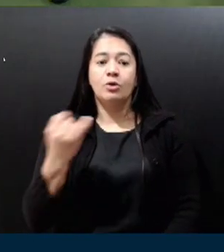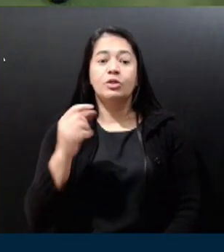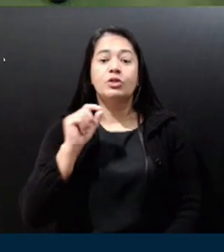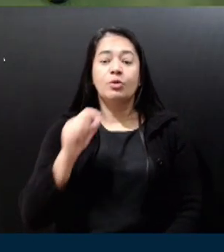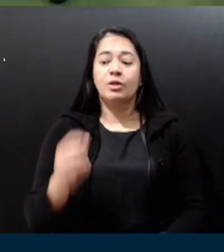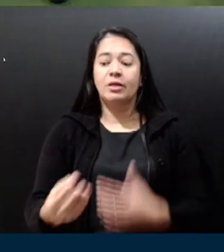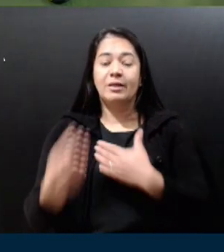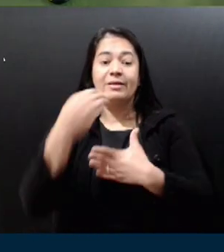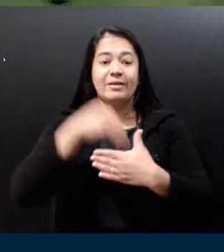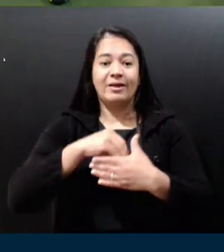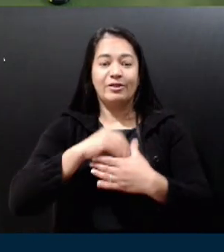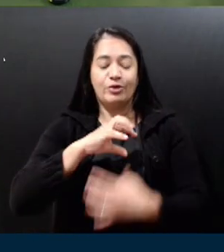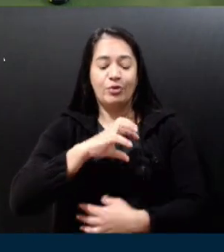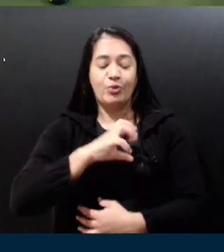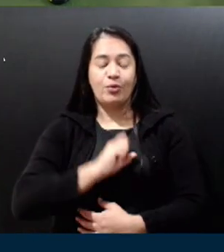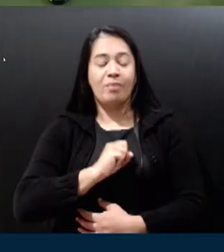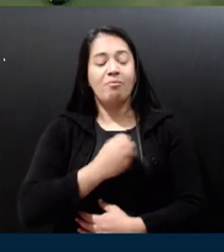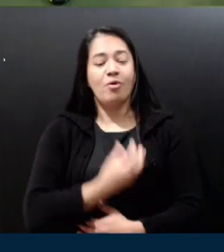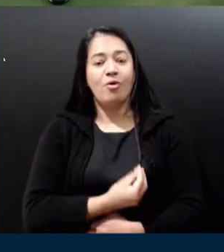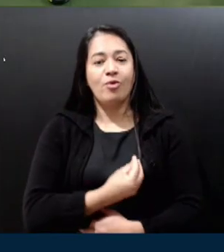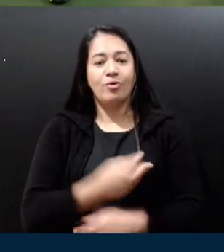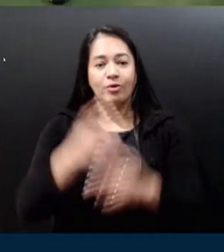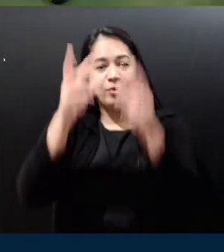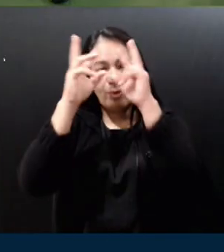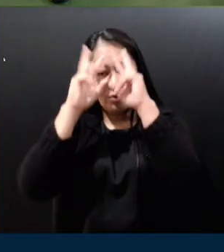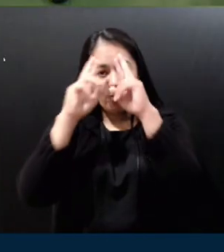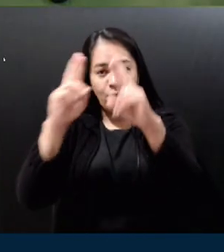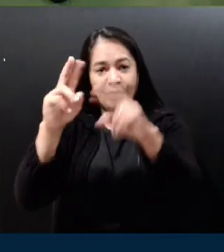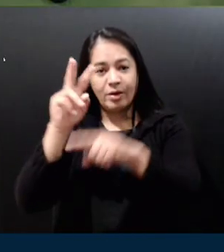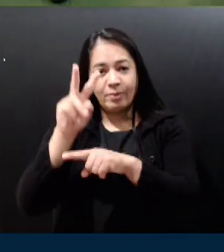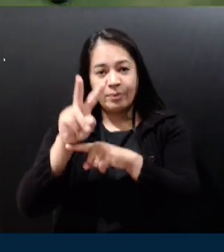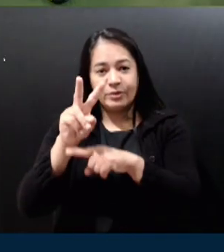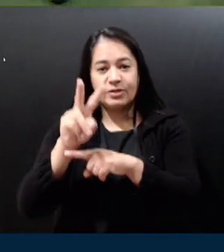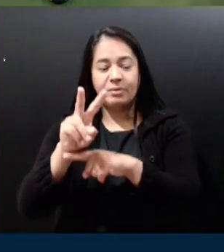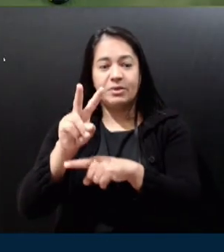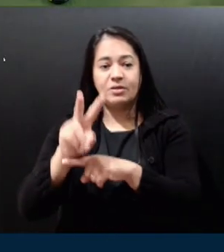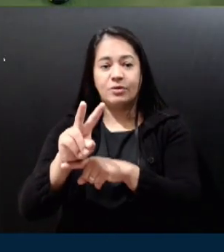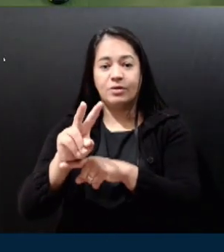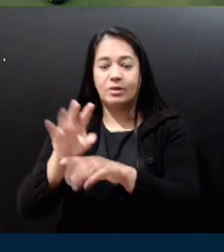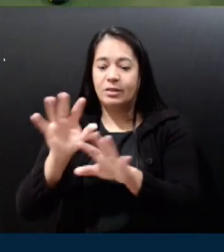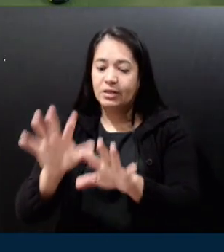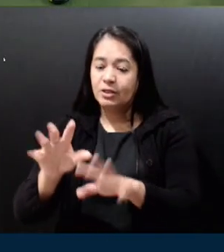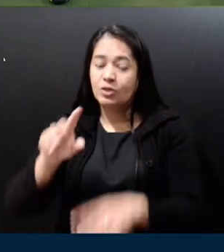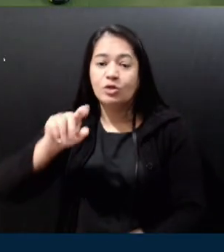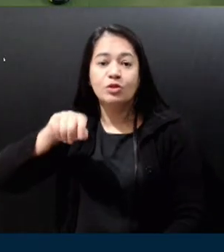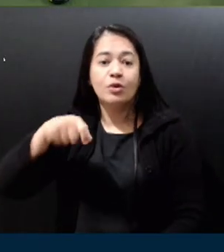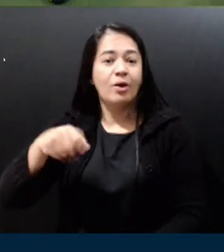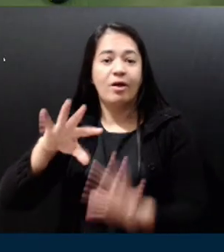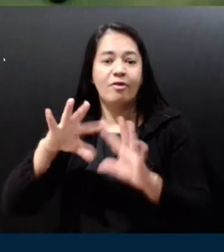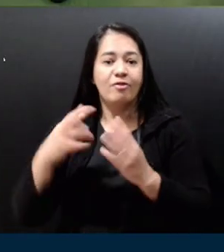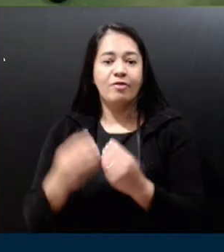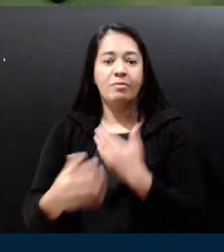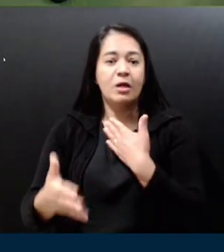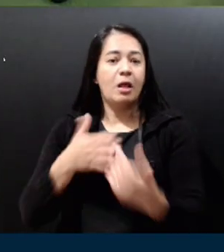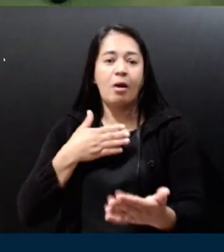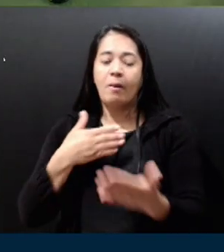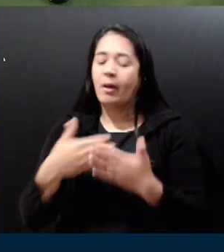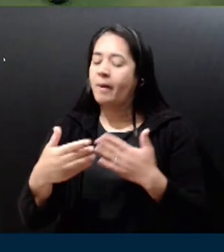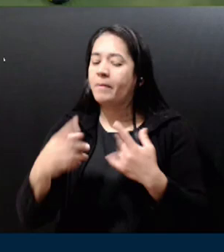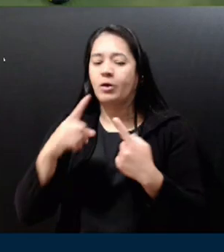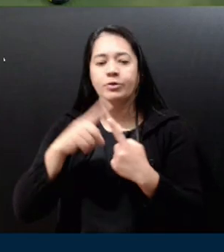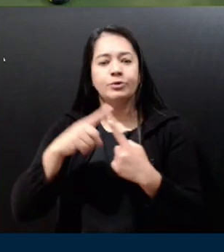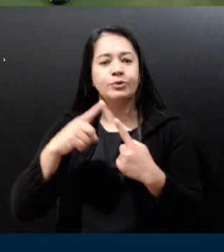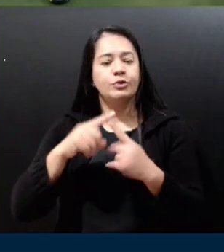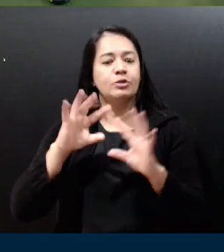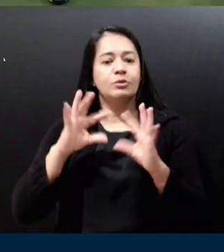o respeito, é o cuidado. Isso é ser família, né? Não importa o formato da família, importa é